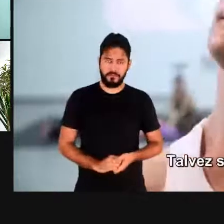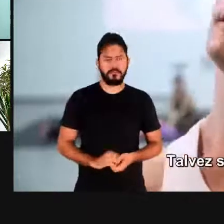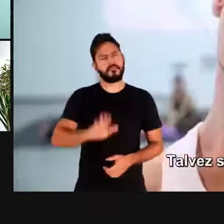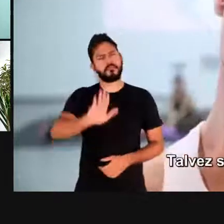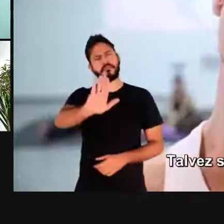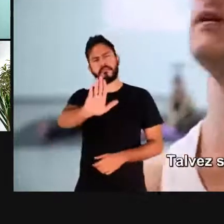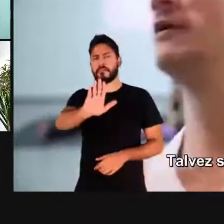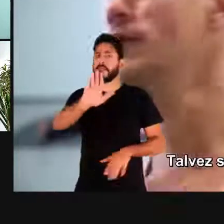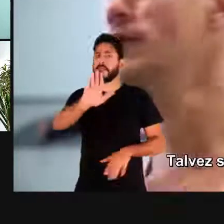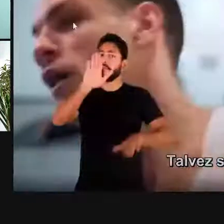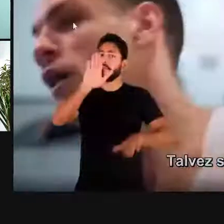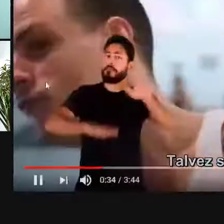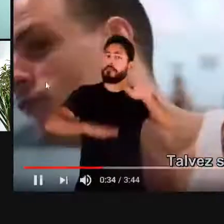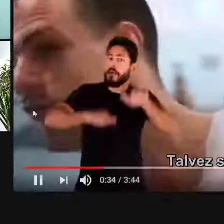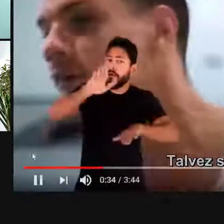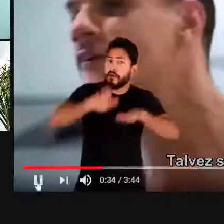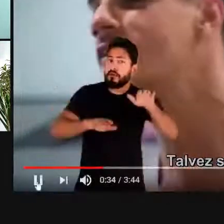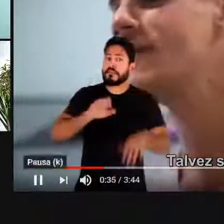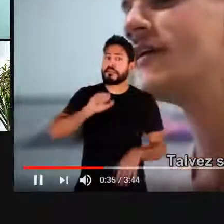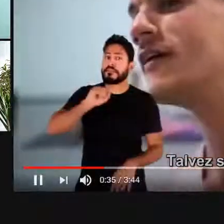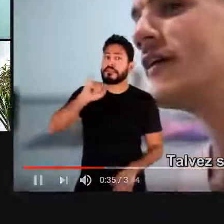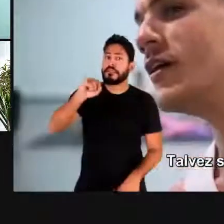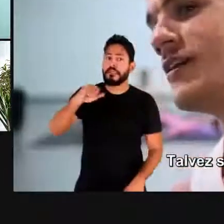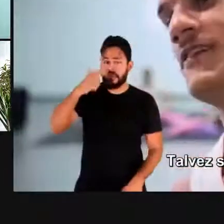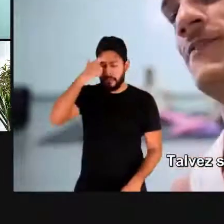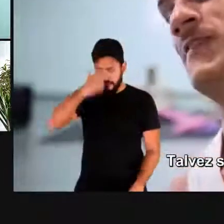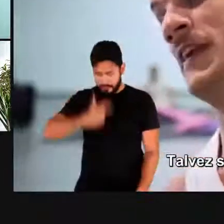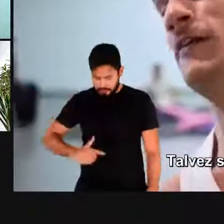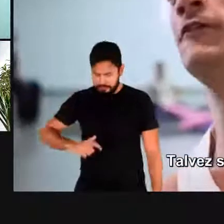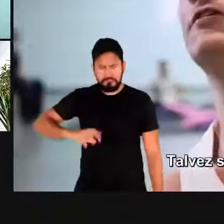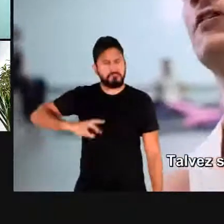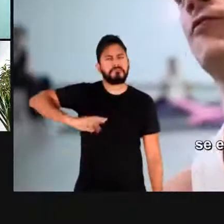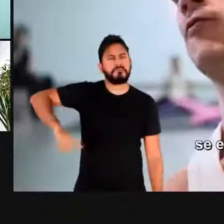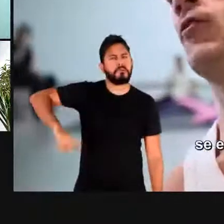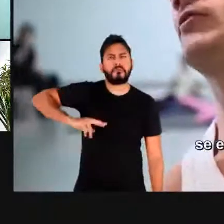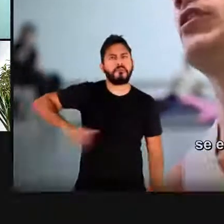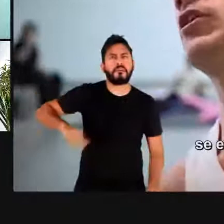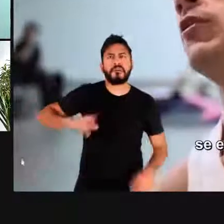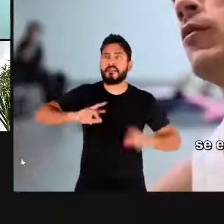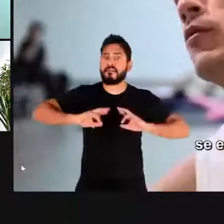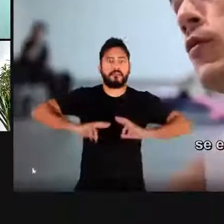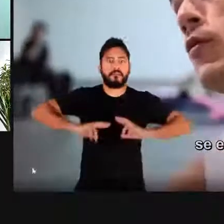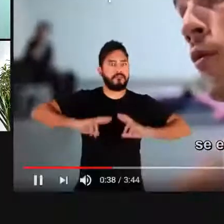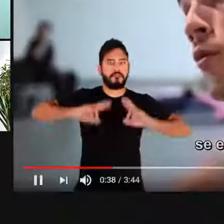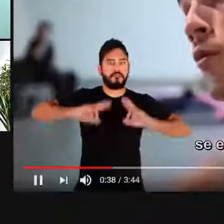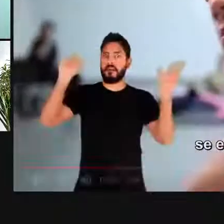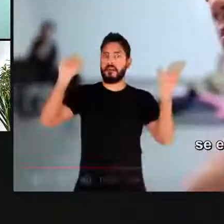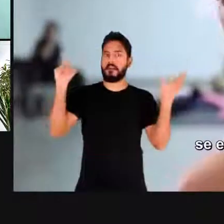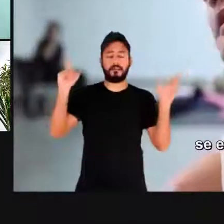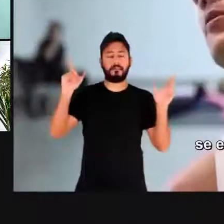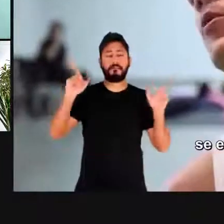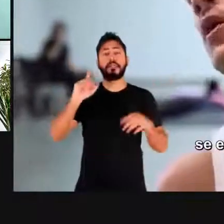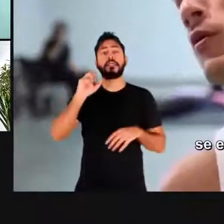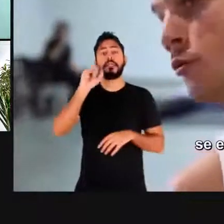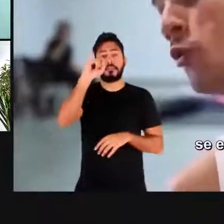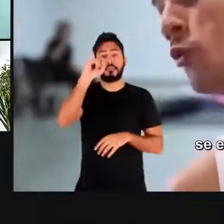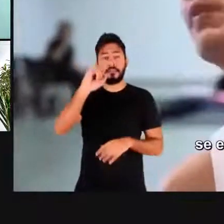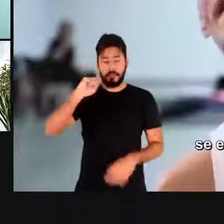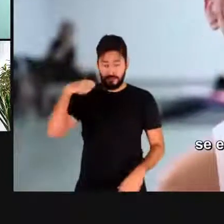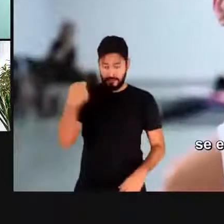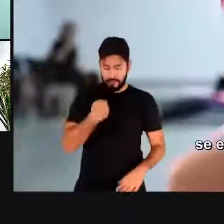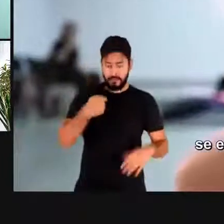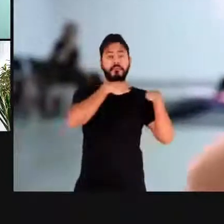Talvez se eu não fosse diferente, se eu fosse uma pessoa